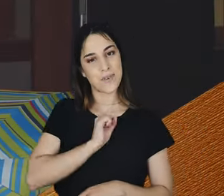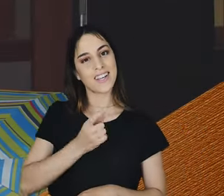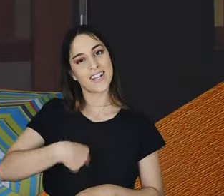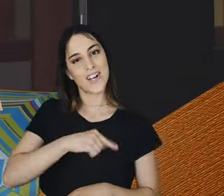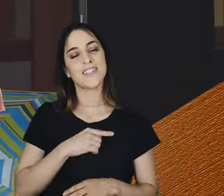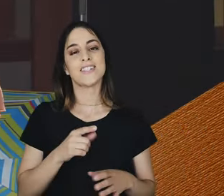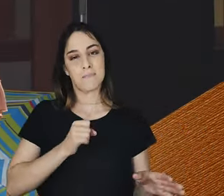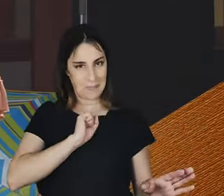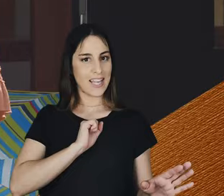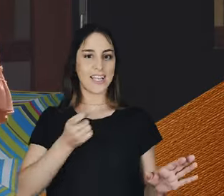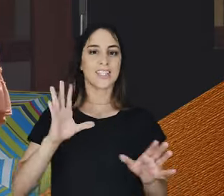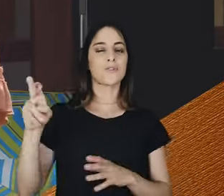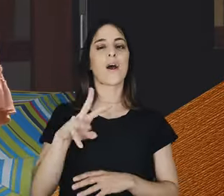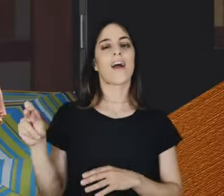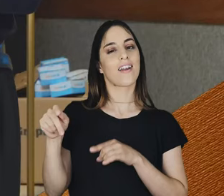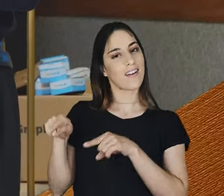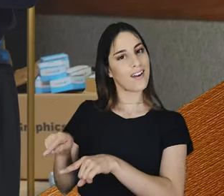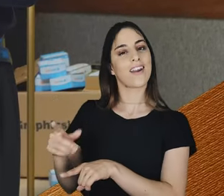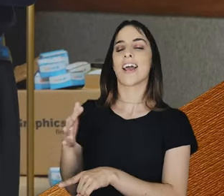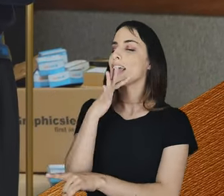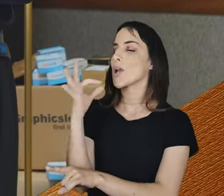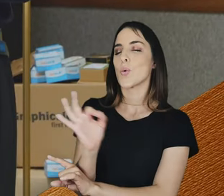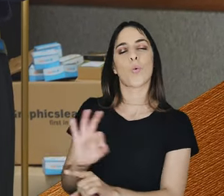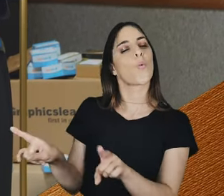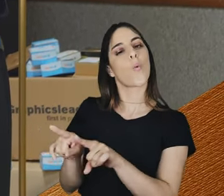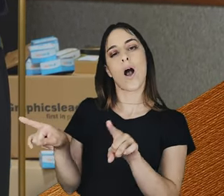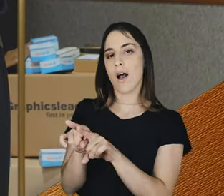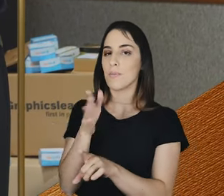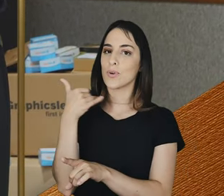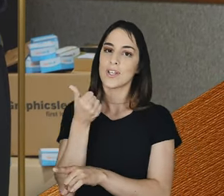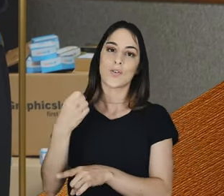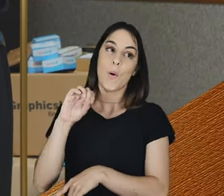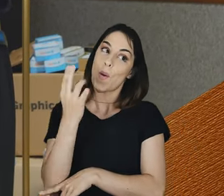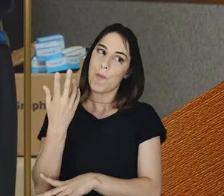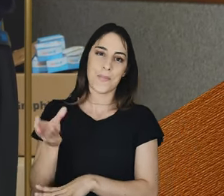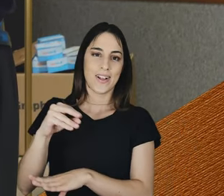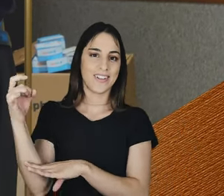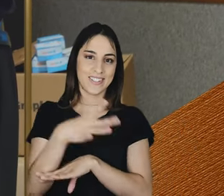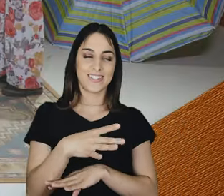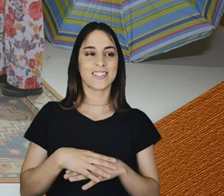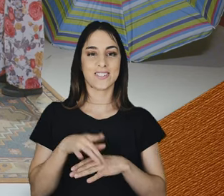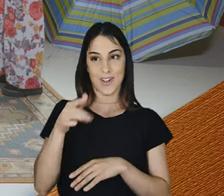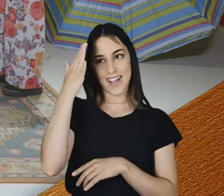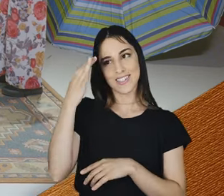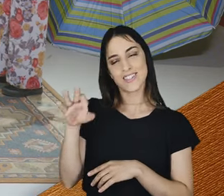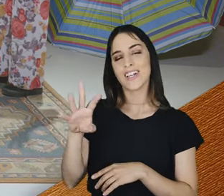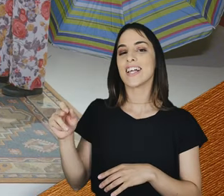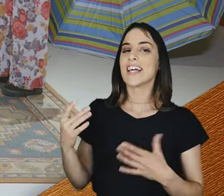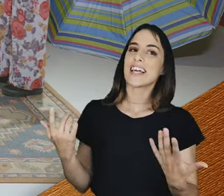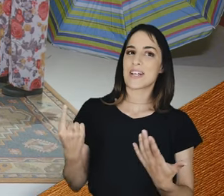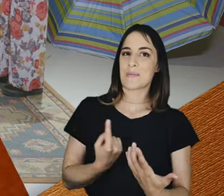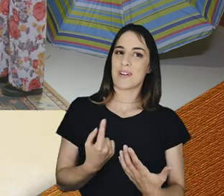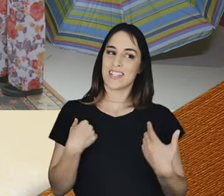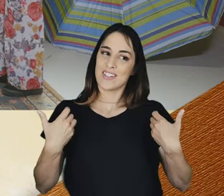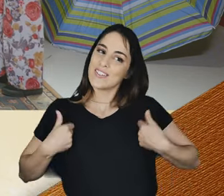Joana. Ia ficar igualmente bonito, se não mais bonito. Peço desculpa, Margarida. Tu não achas, Joana? Talvez, Vitor. Talvez é sair da zona de